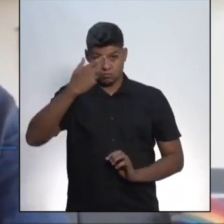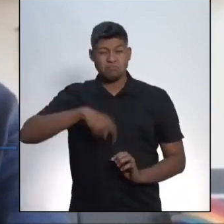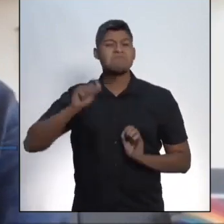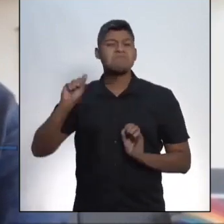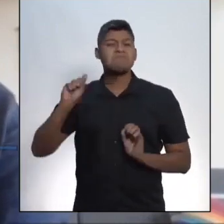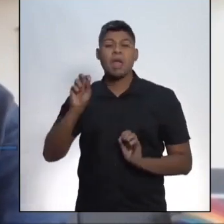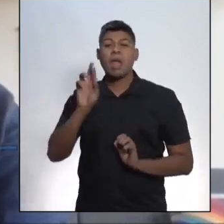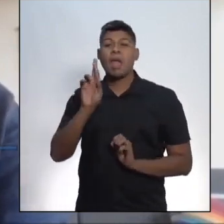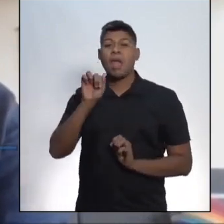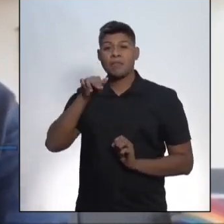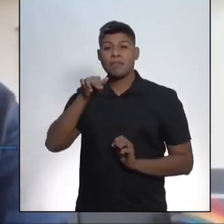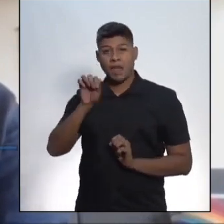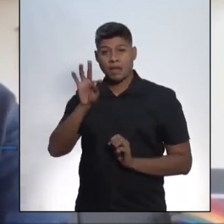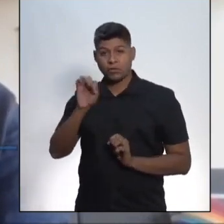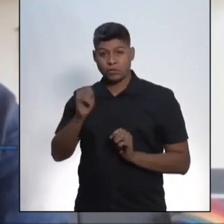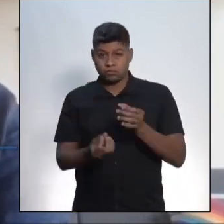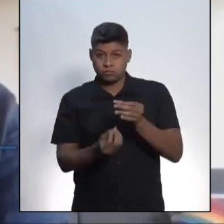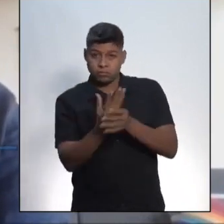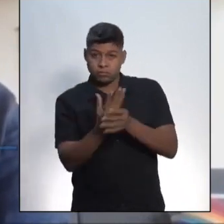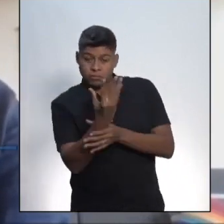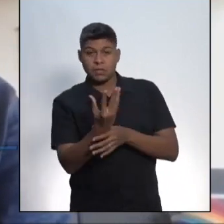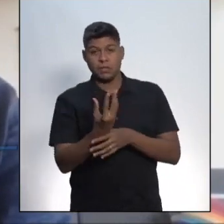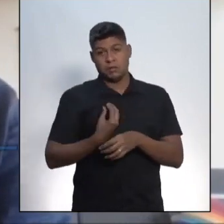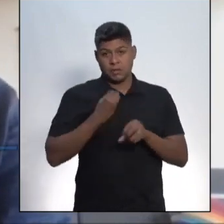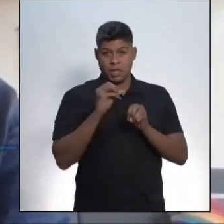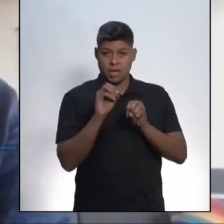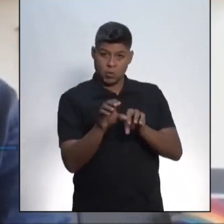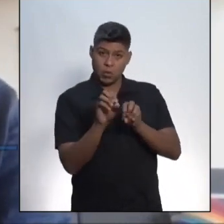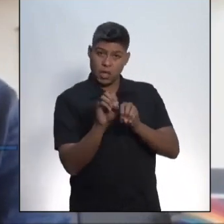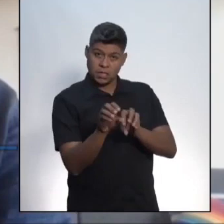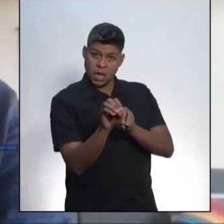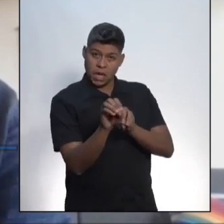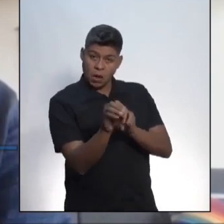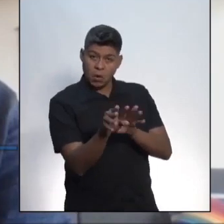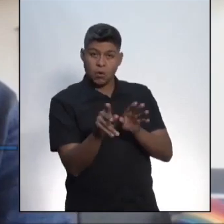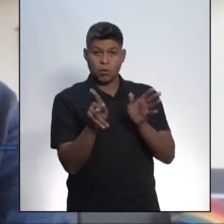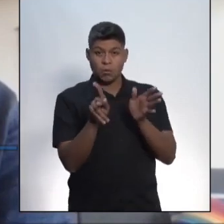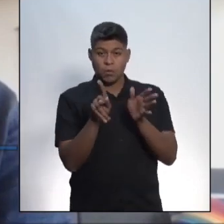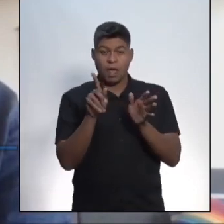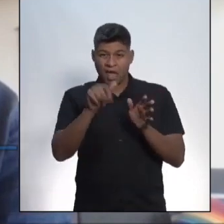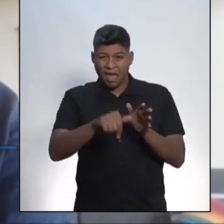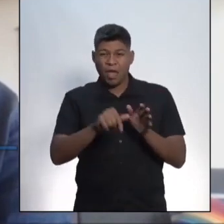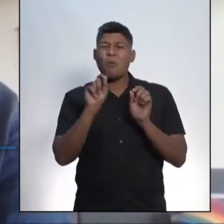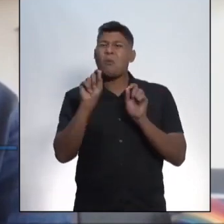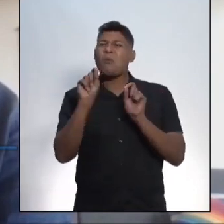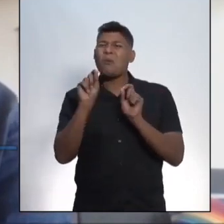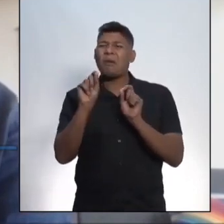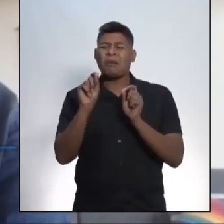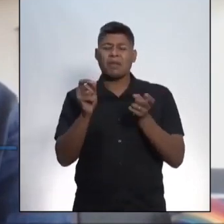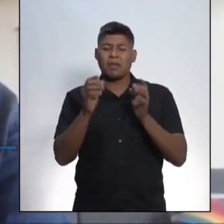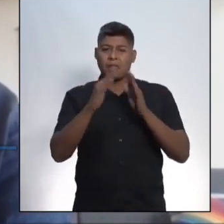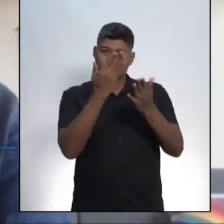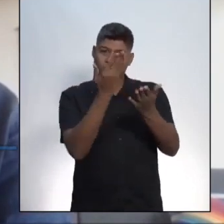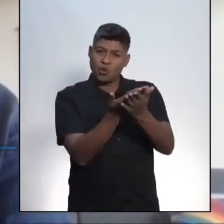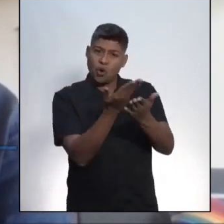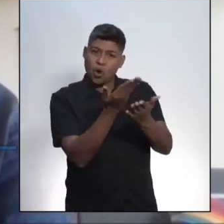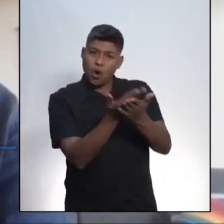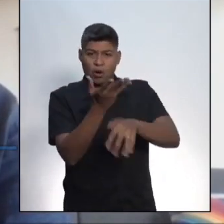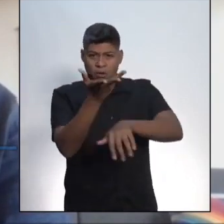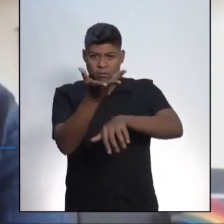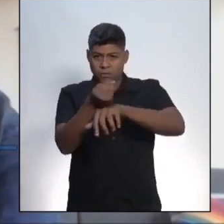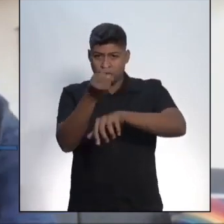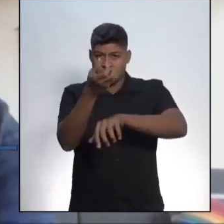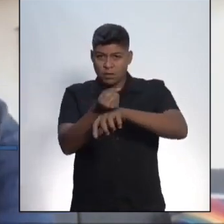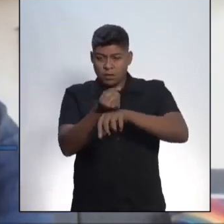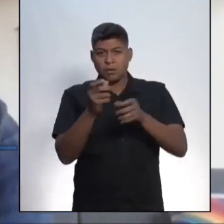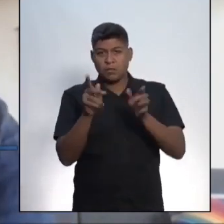sou sócio fundador da Camino Education. A Camino tem uma escola e uma plataforma que leva conteúdo digital